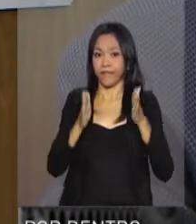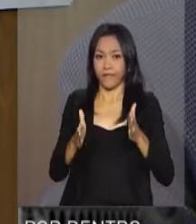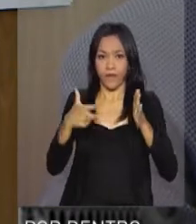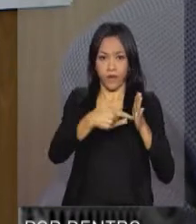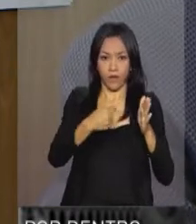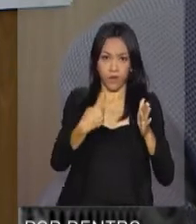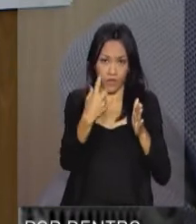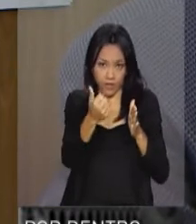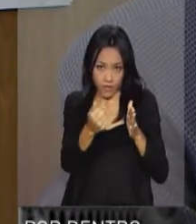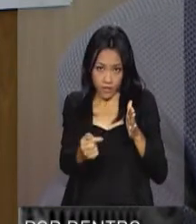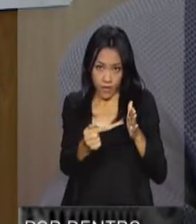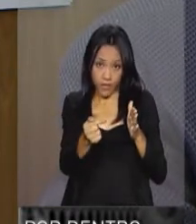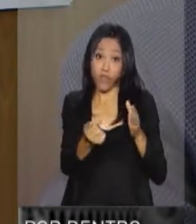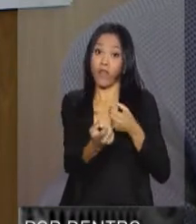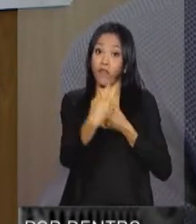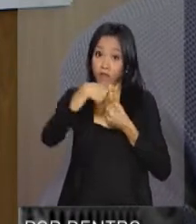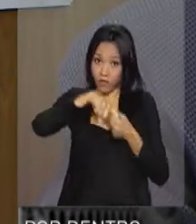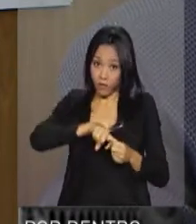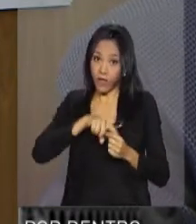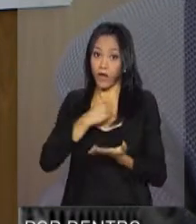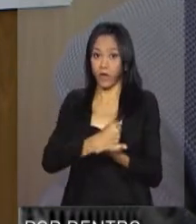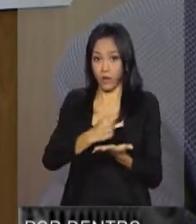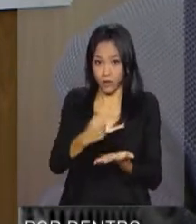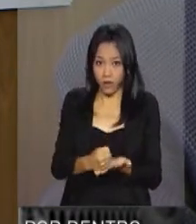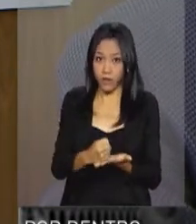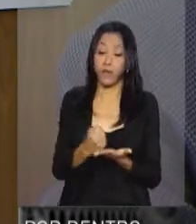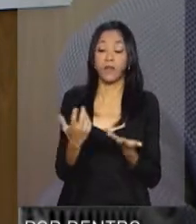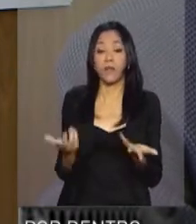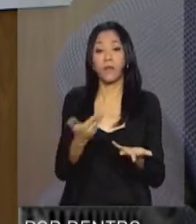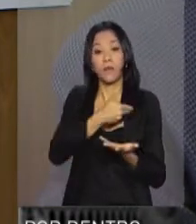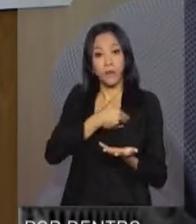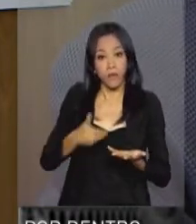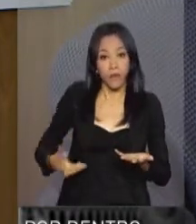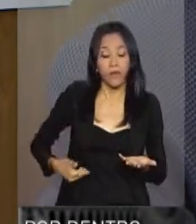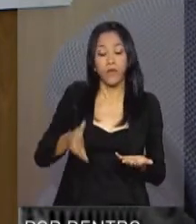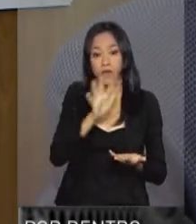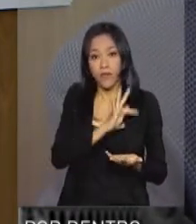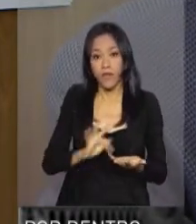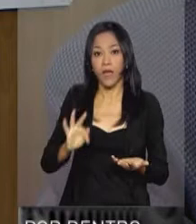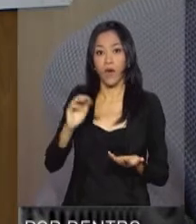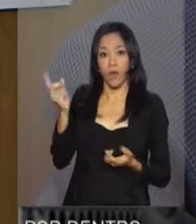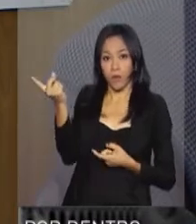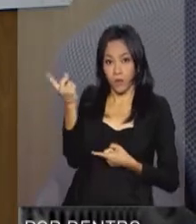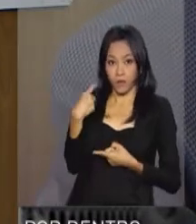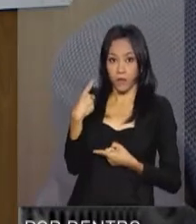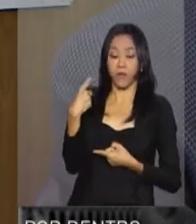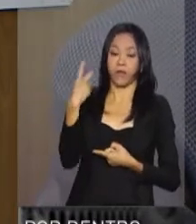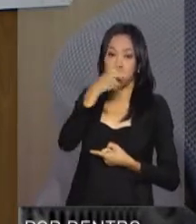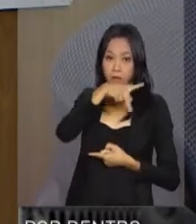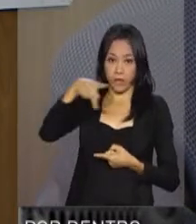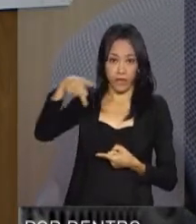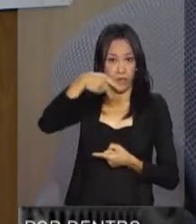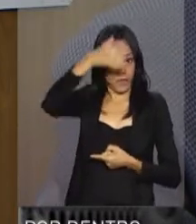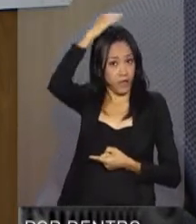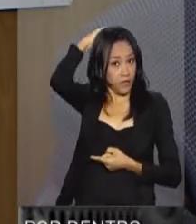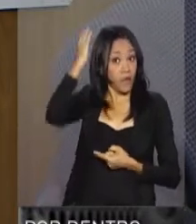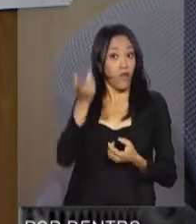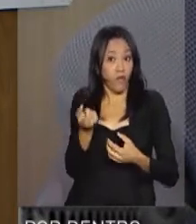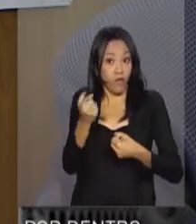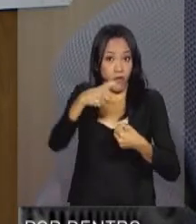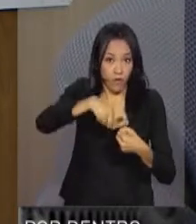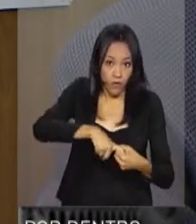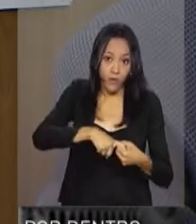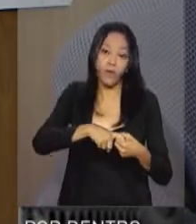essas contratações foram retomadas o governo federal através de determinação do presidente michel temer que voltou a investir